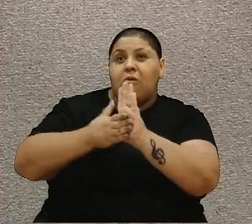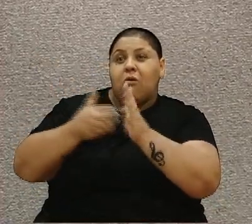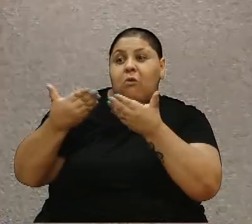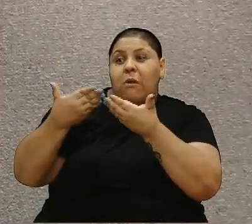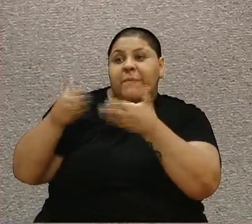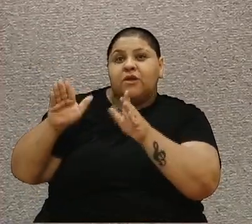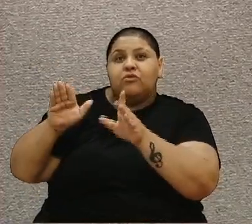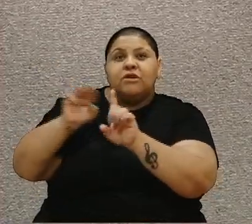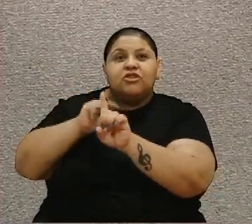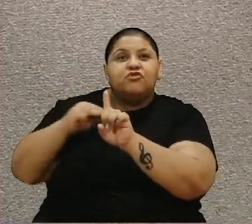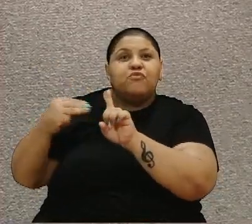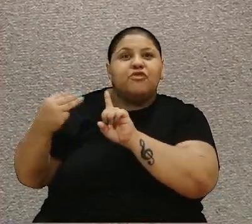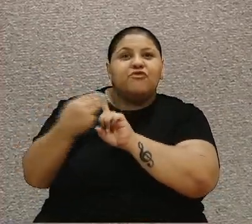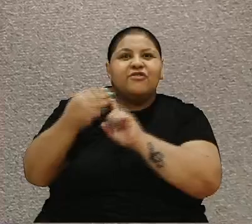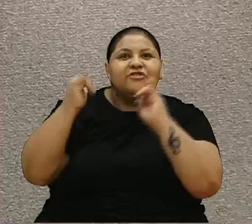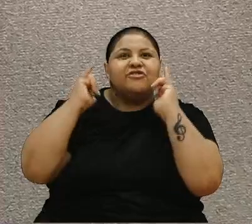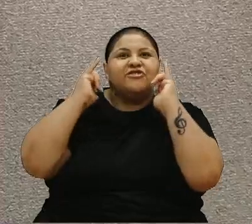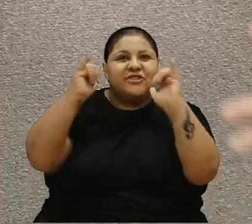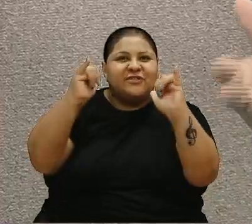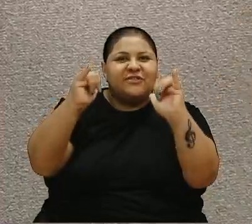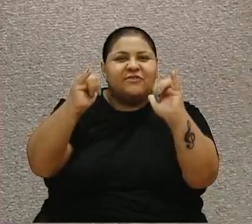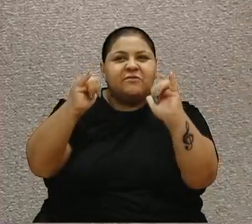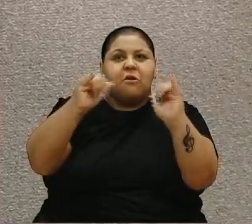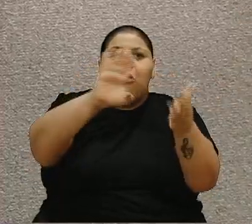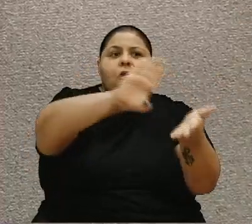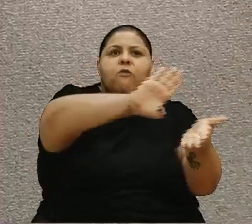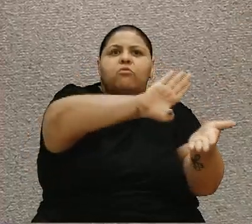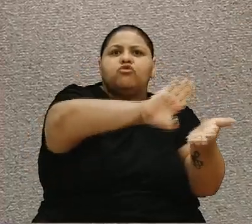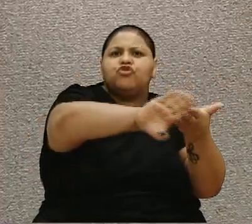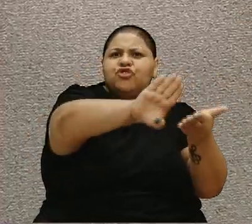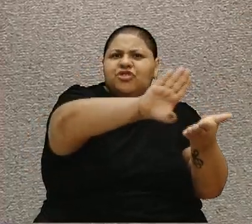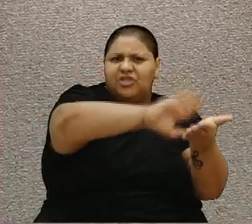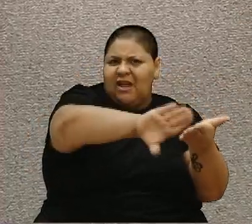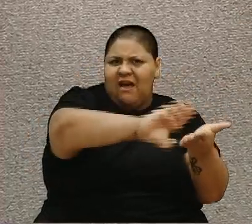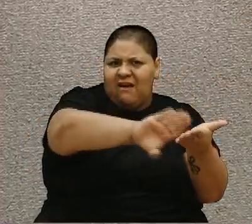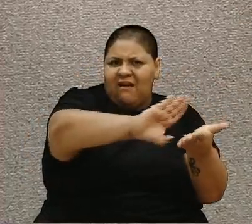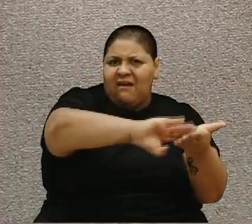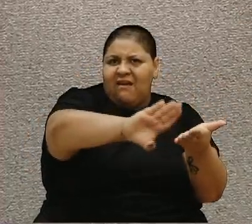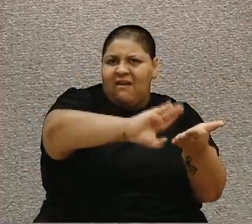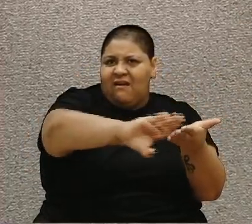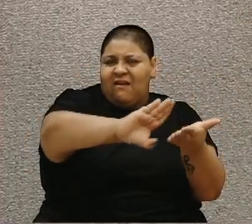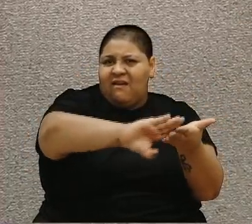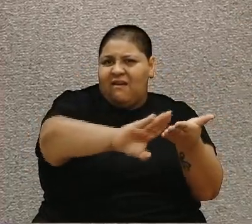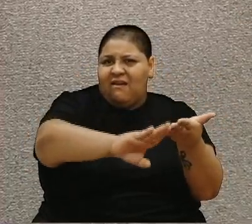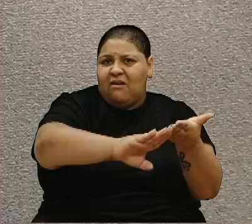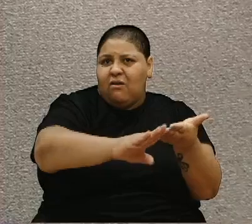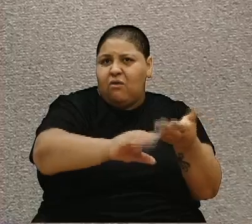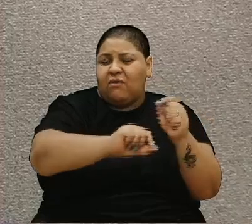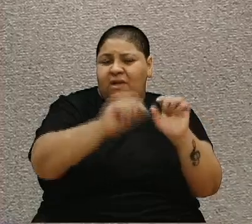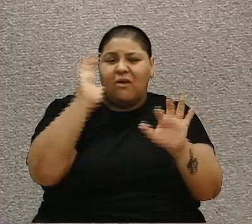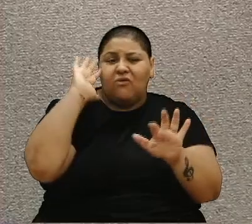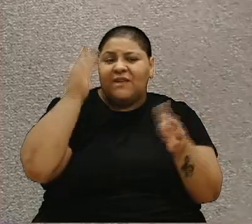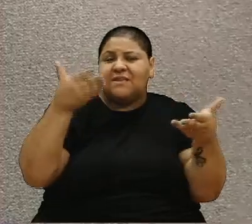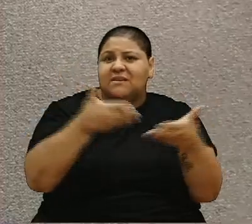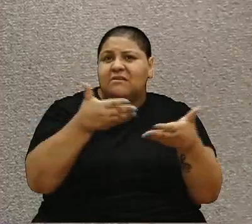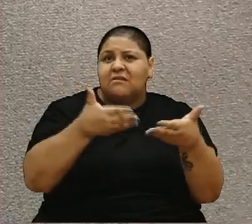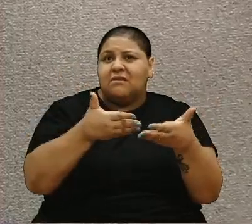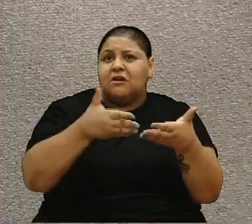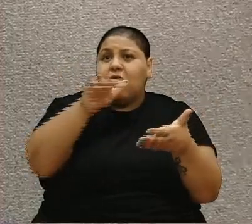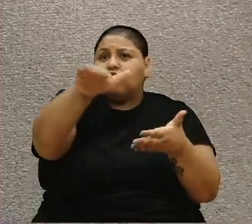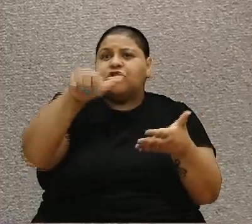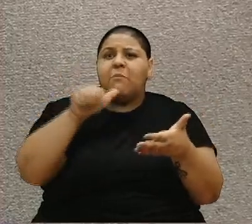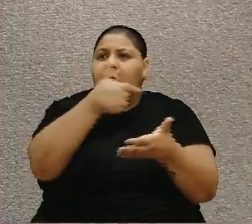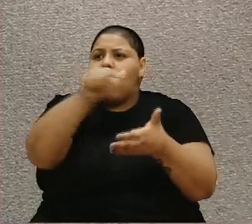mercado para o transporte público? Vamos tirar esse modus operandi que está atual. Vamos contratar outra